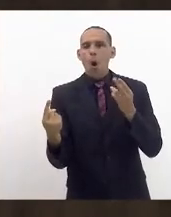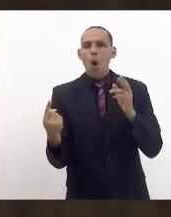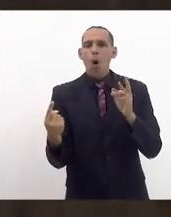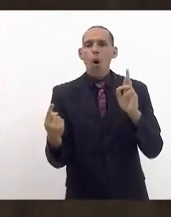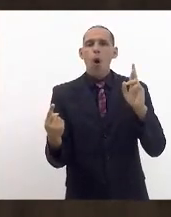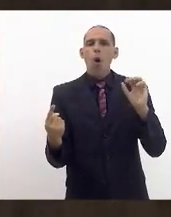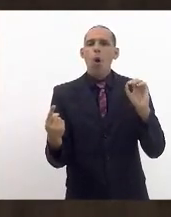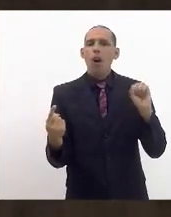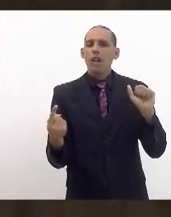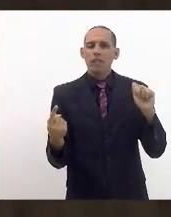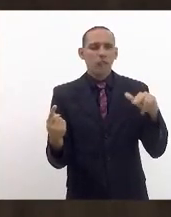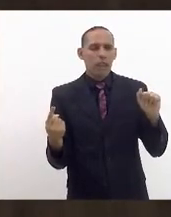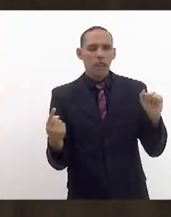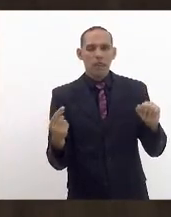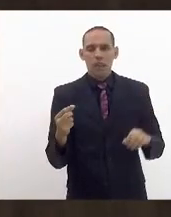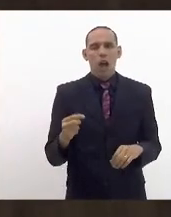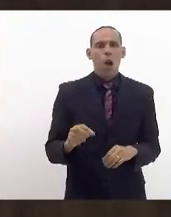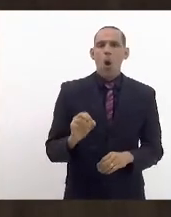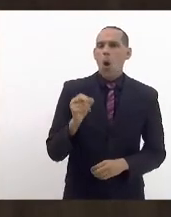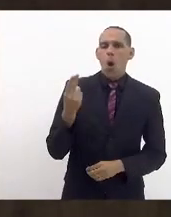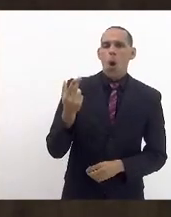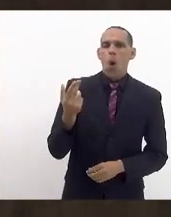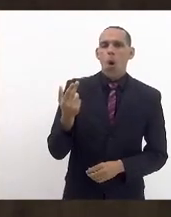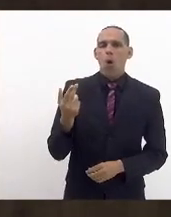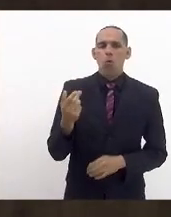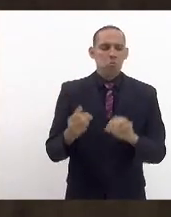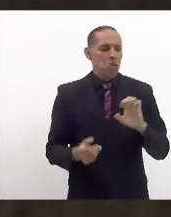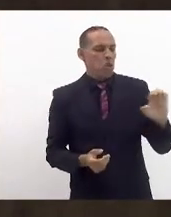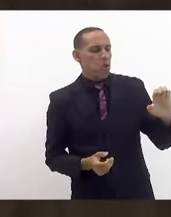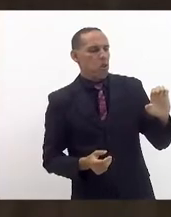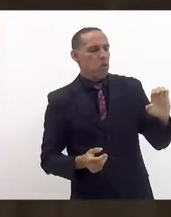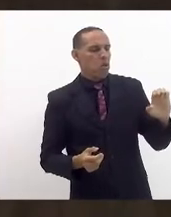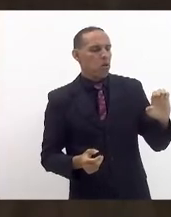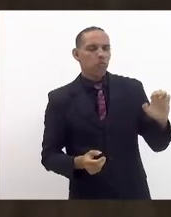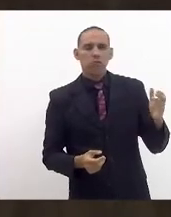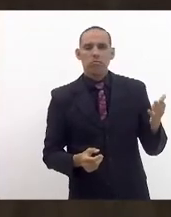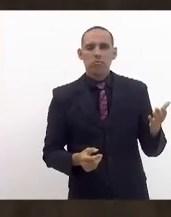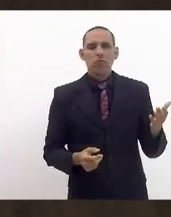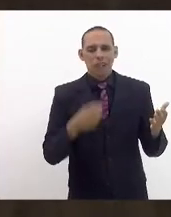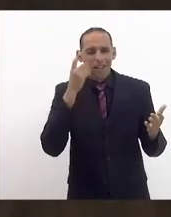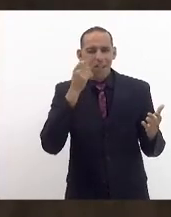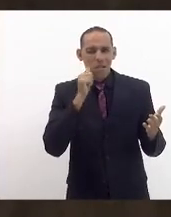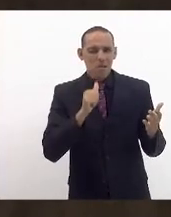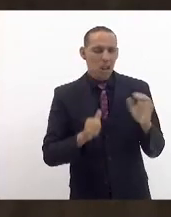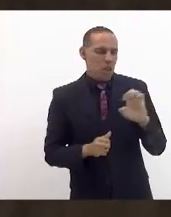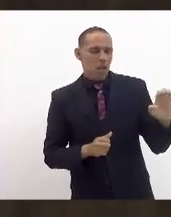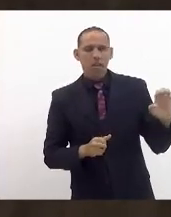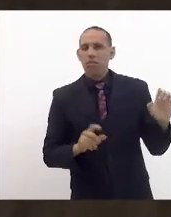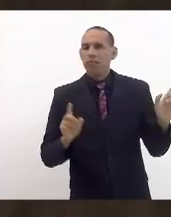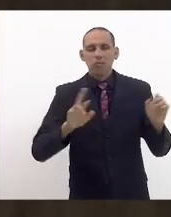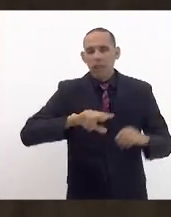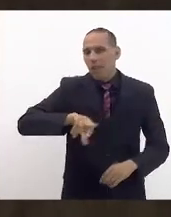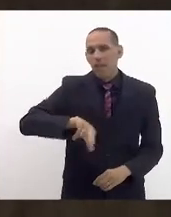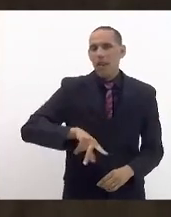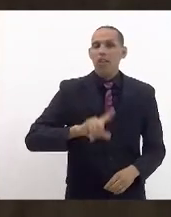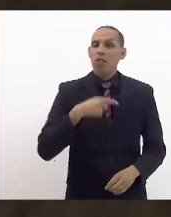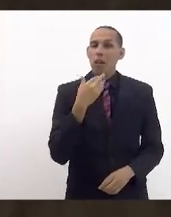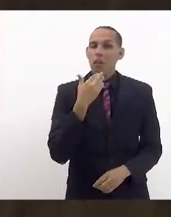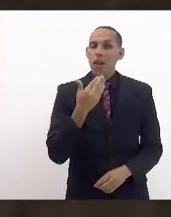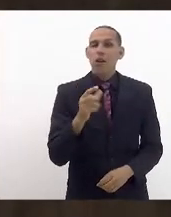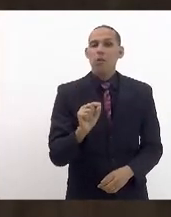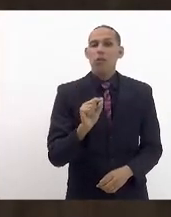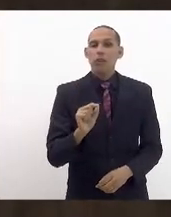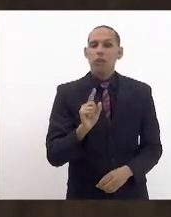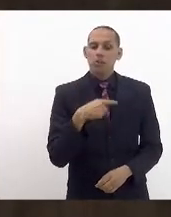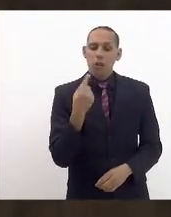Rosana Félix, ou os deputados de esquerda, as deputadas, desculpe, de esquerda, mas nós pedimos